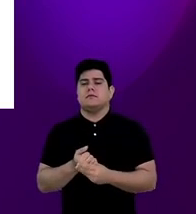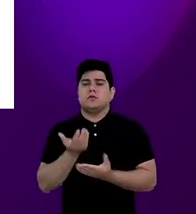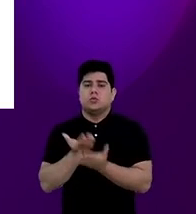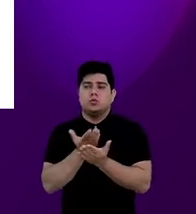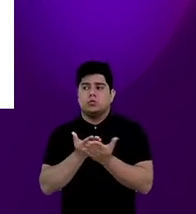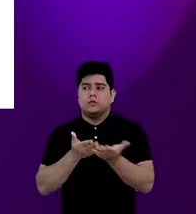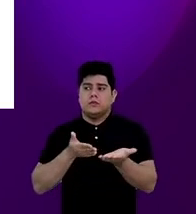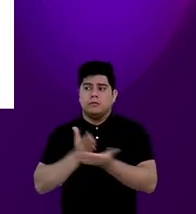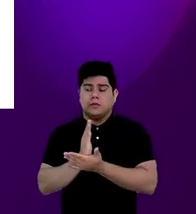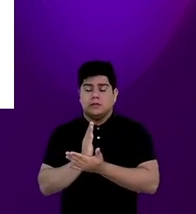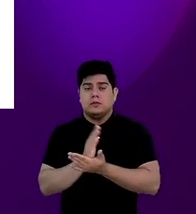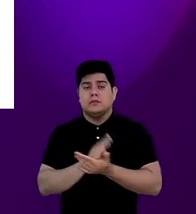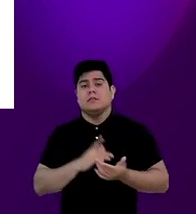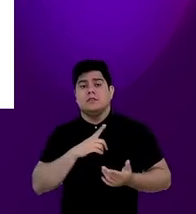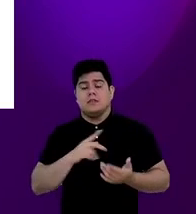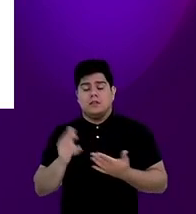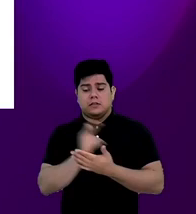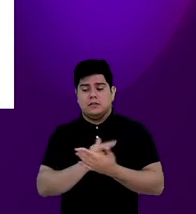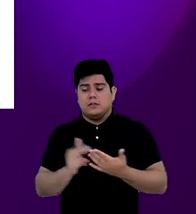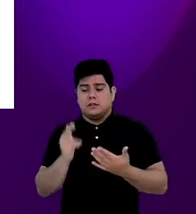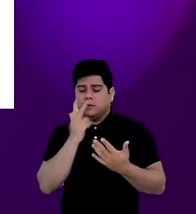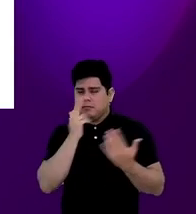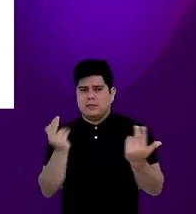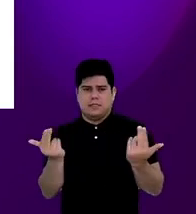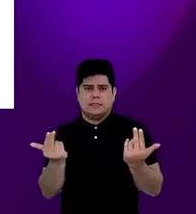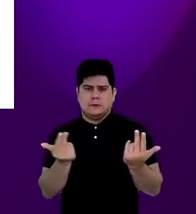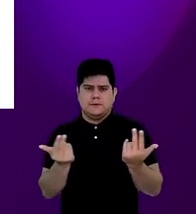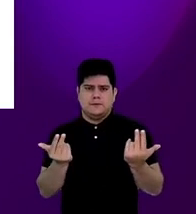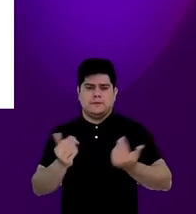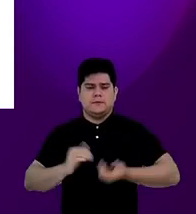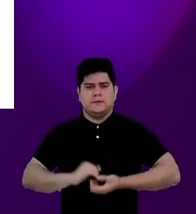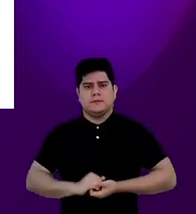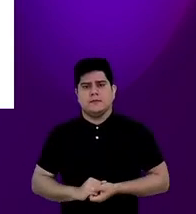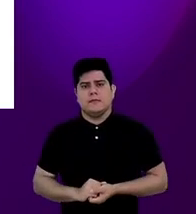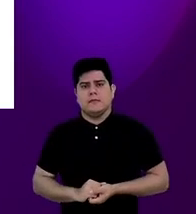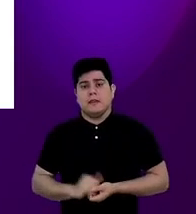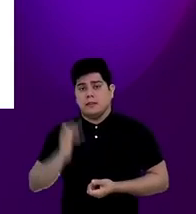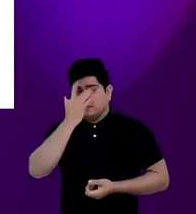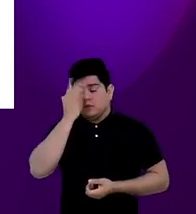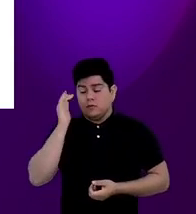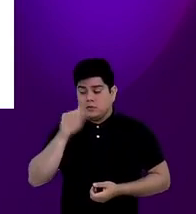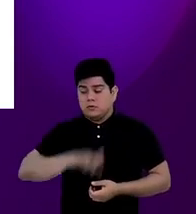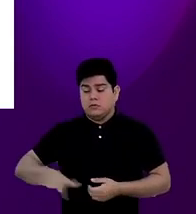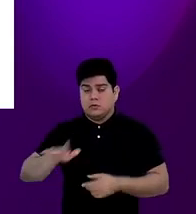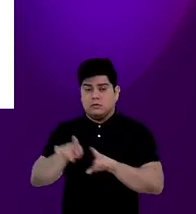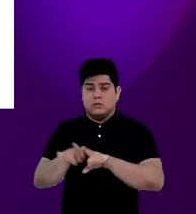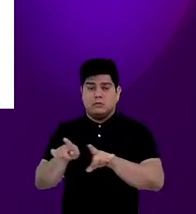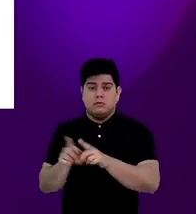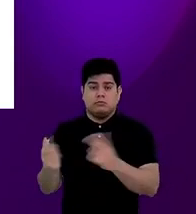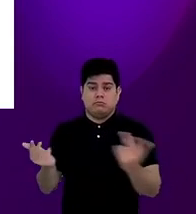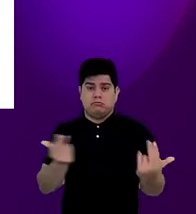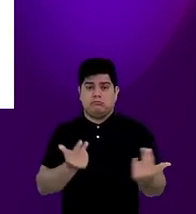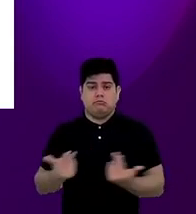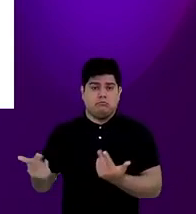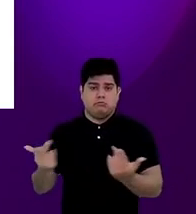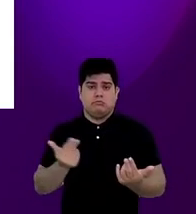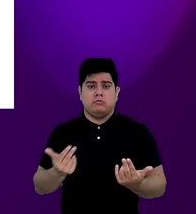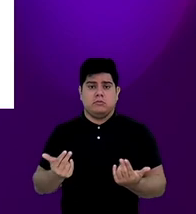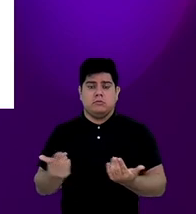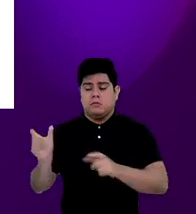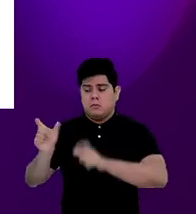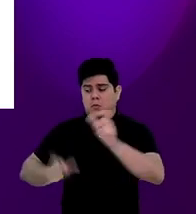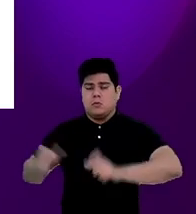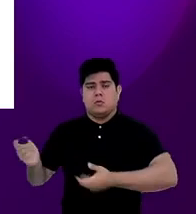muito parecido ao que a gente viu no desenho do KarMMa. A população também muito parecida, a população jovem, a